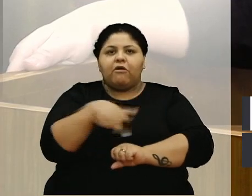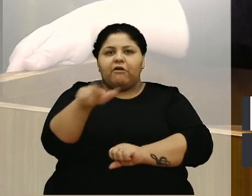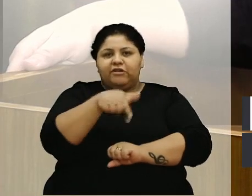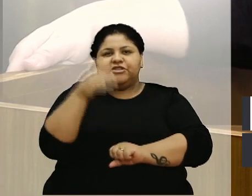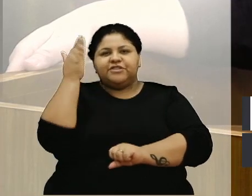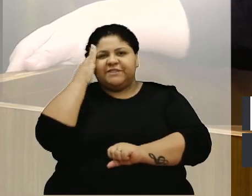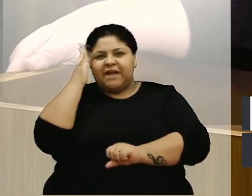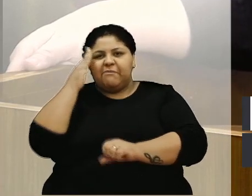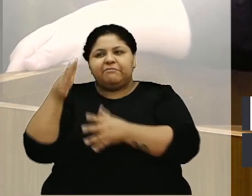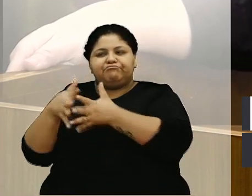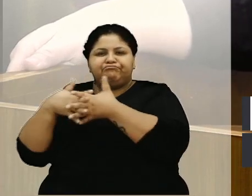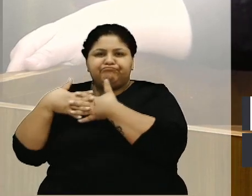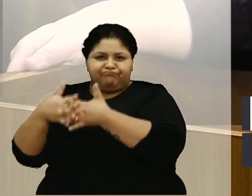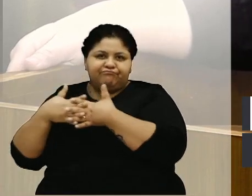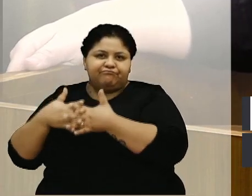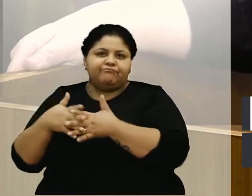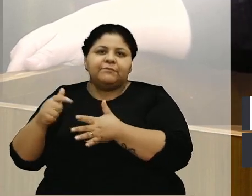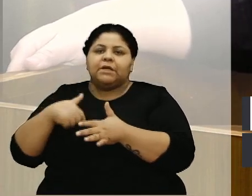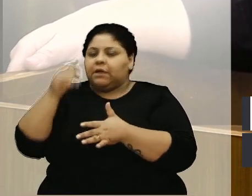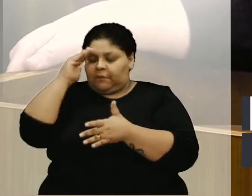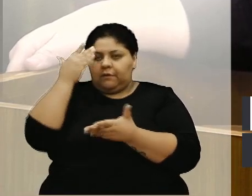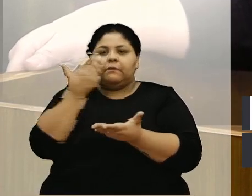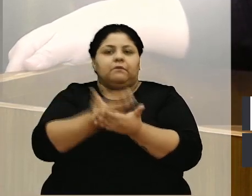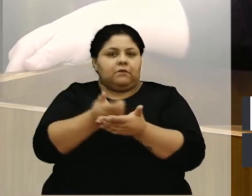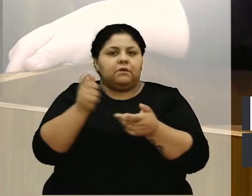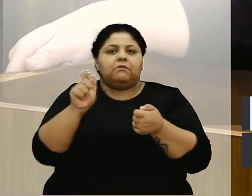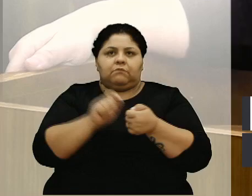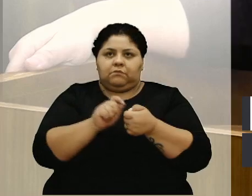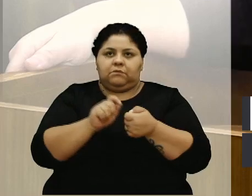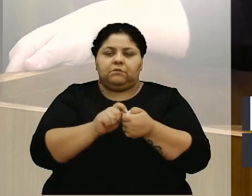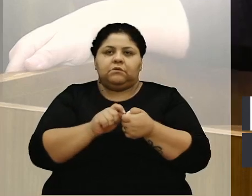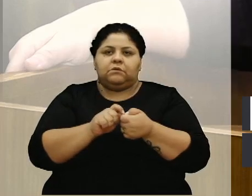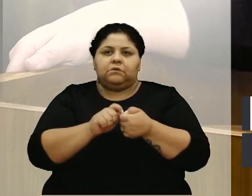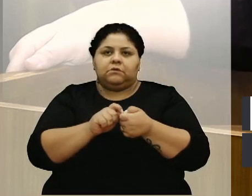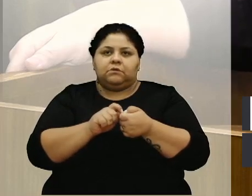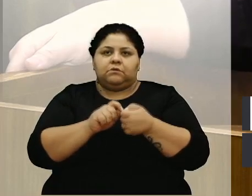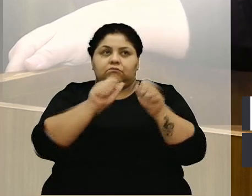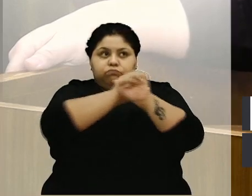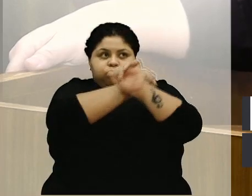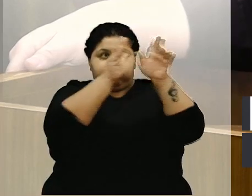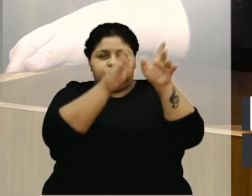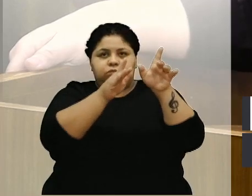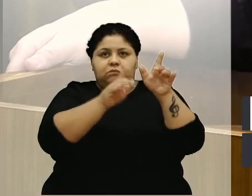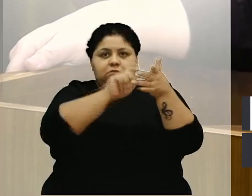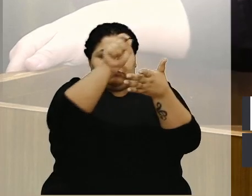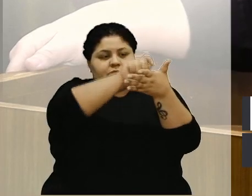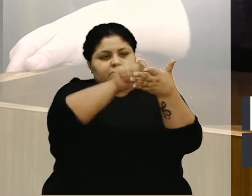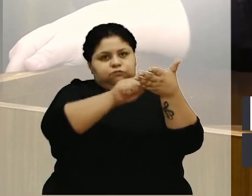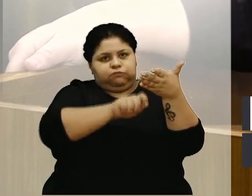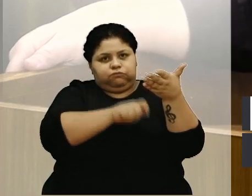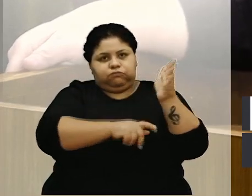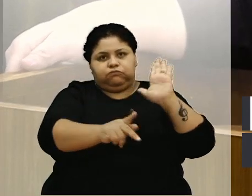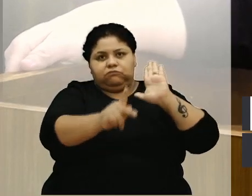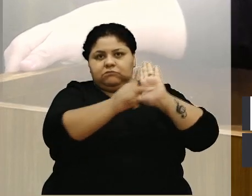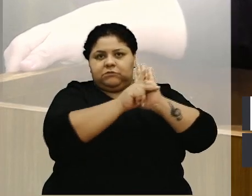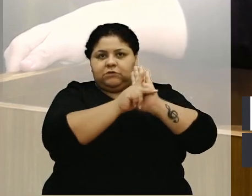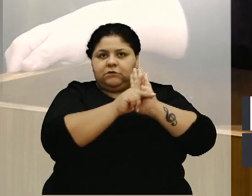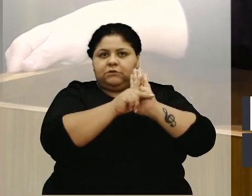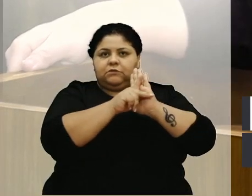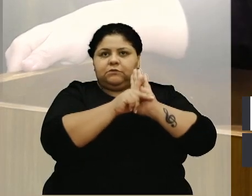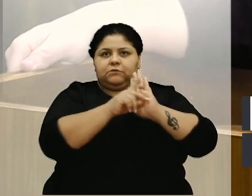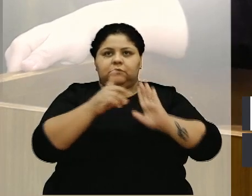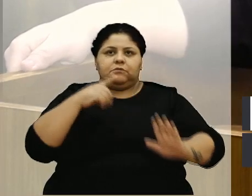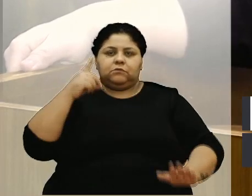transtorno. Mas tenho certeza absoluta que eu vou fazer, inclusive já vou deixar claro aqui, porque eu vou escrever um projeto pro nosso